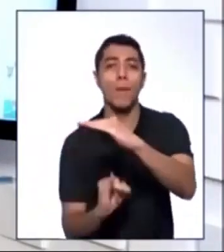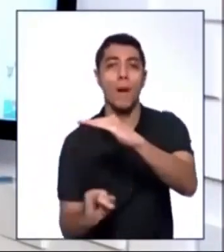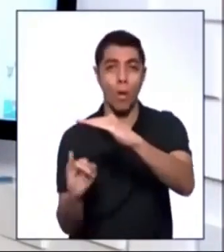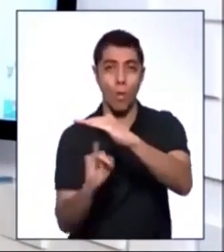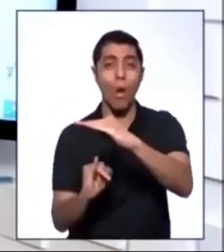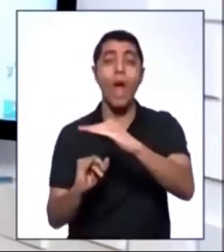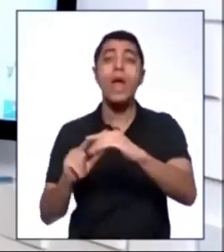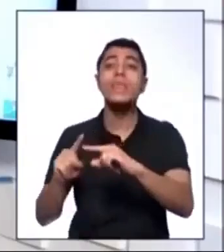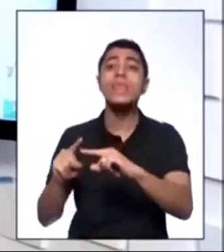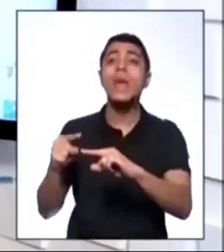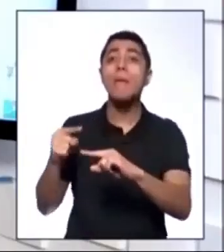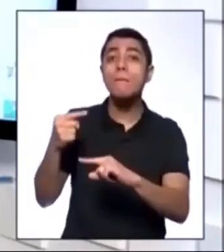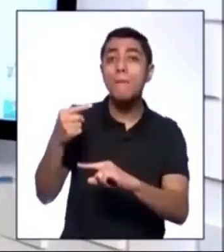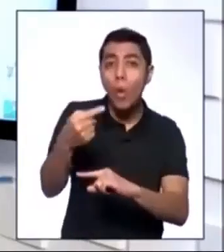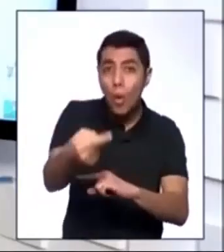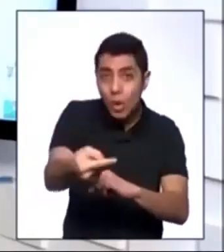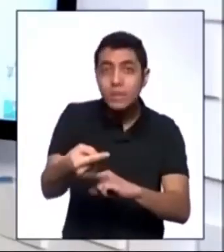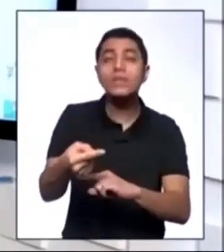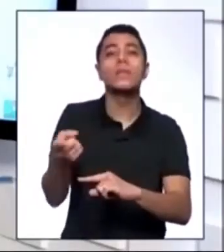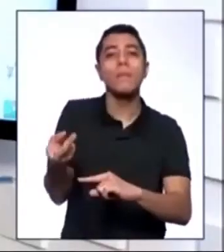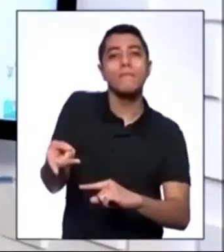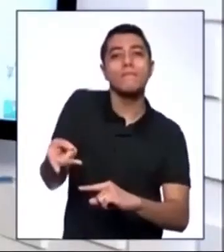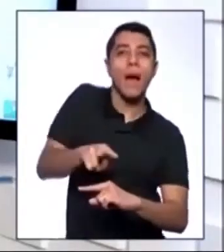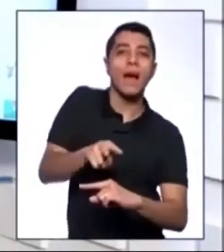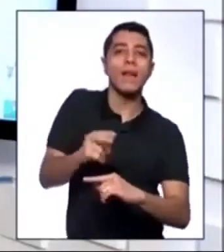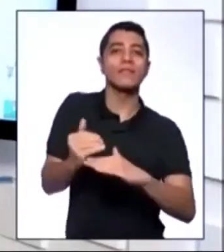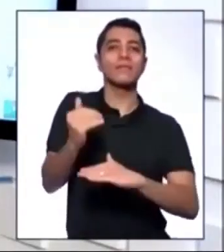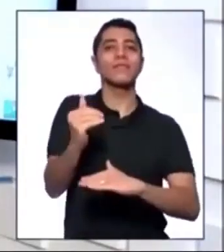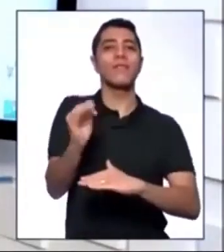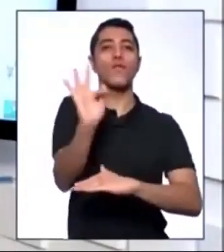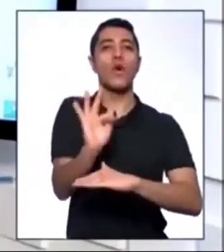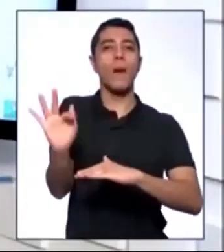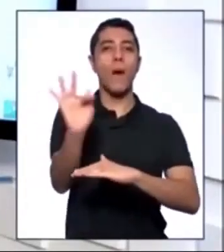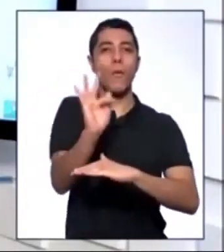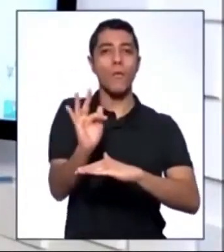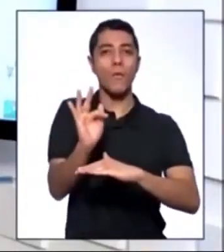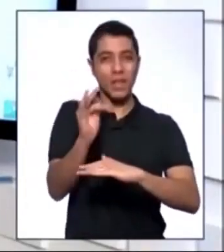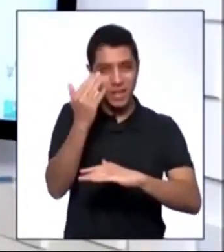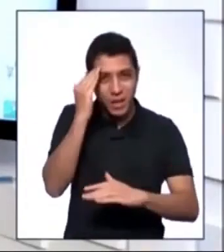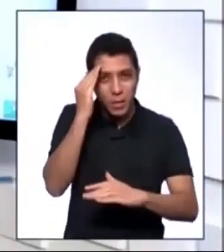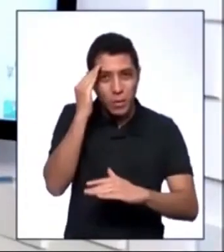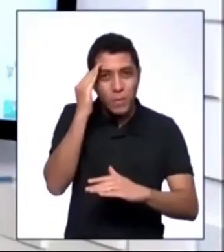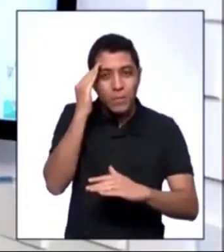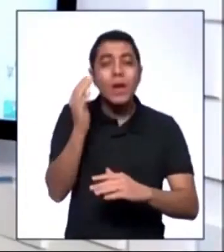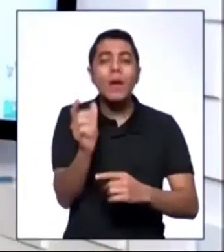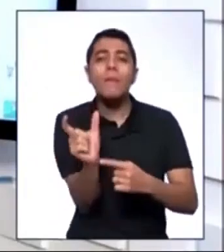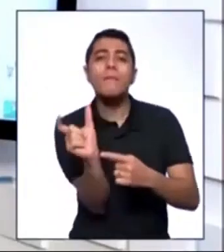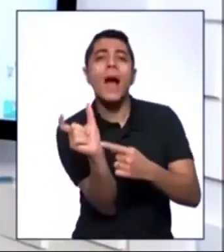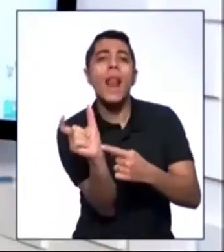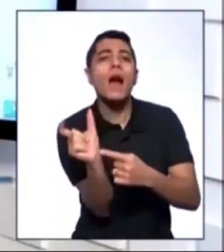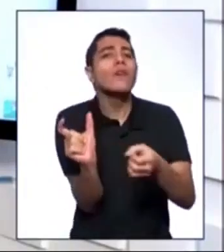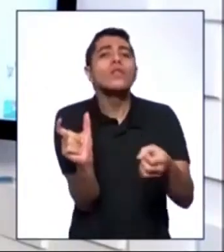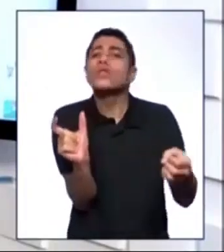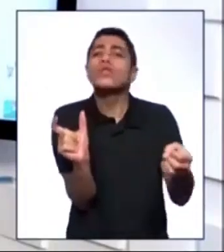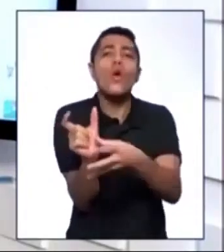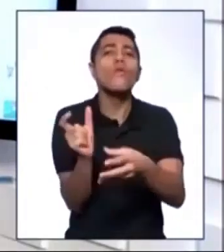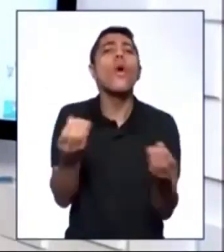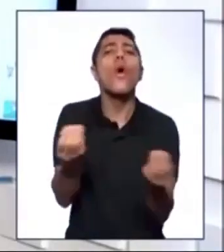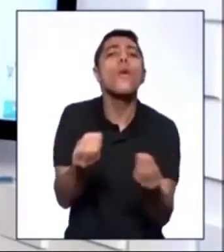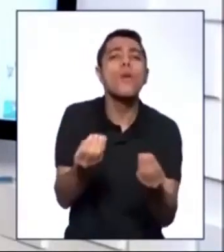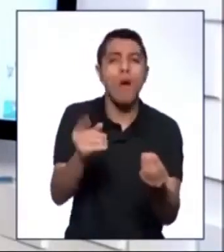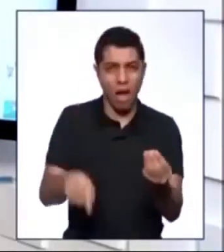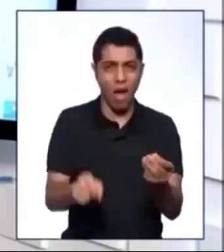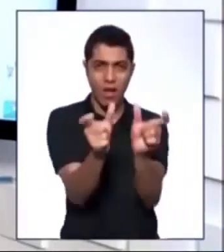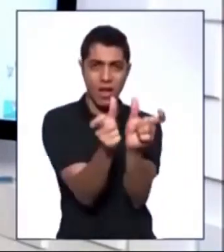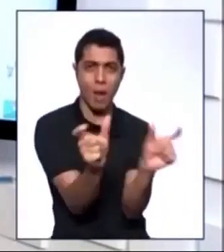ó, é no corpo a corpo que a palavra surge, tá certo? Beleza? Não é na